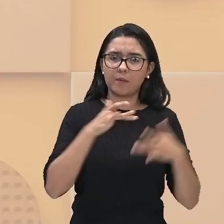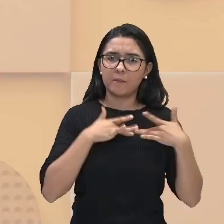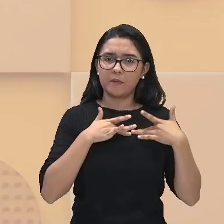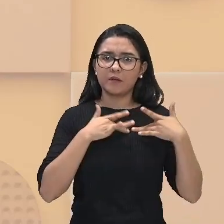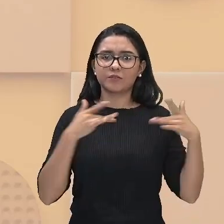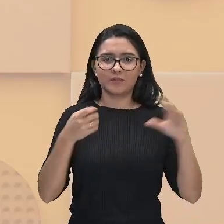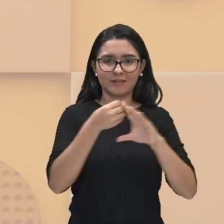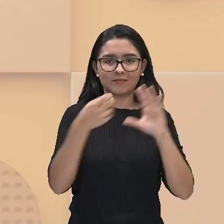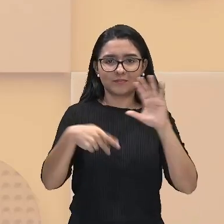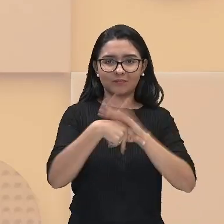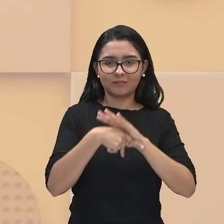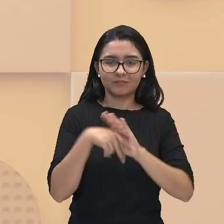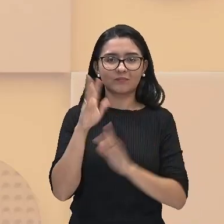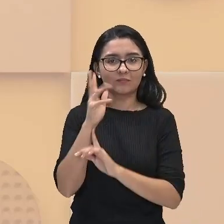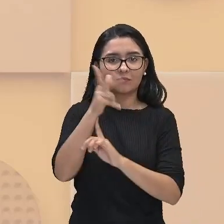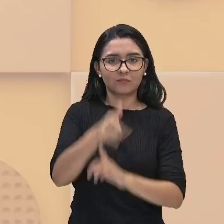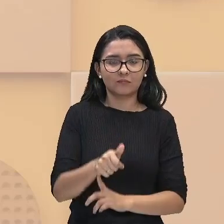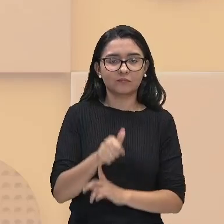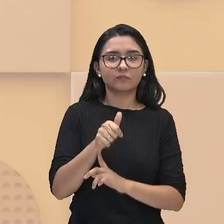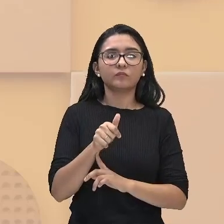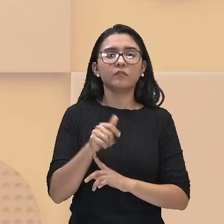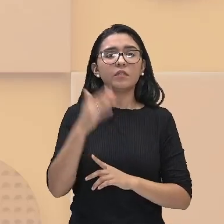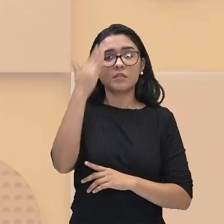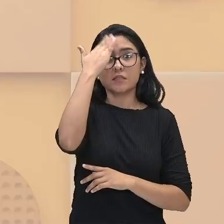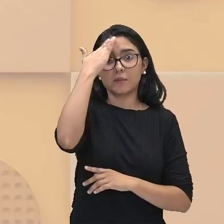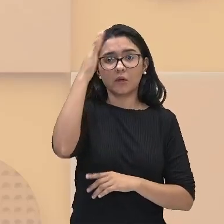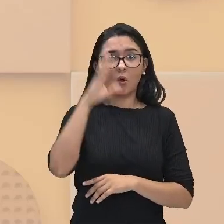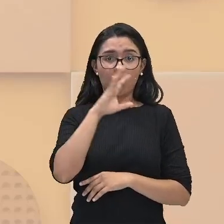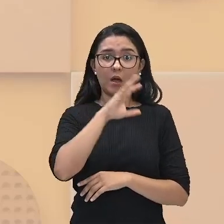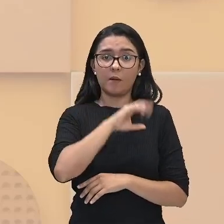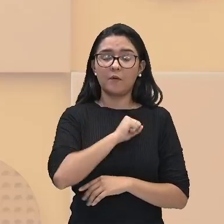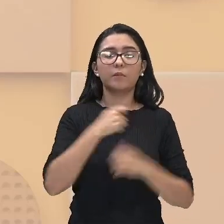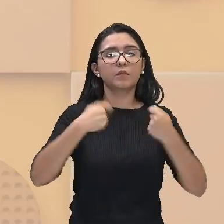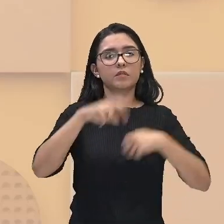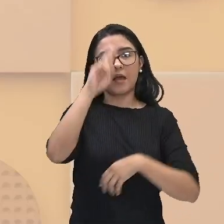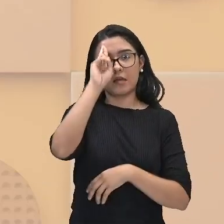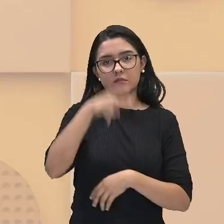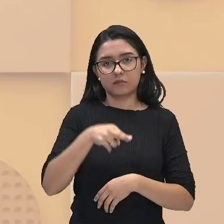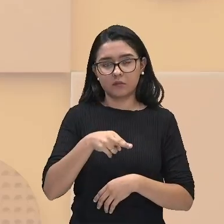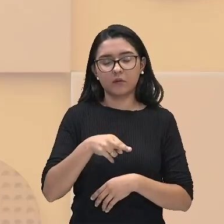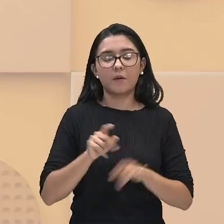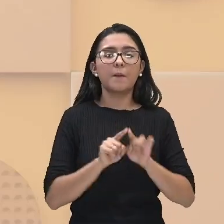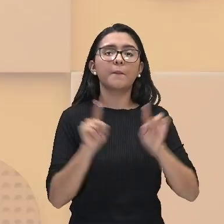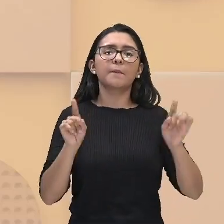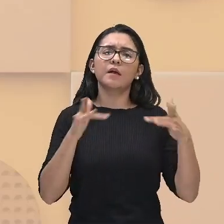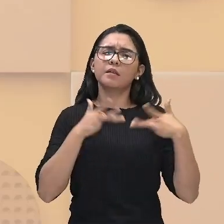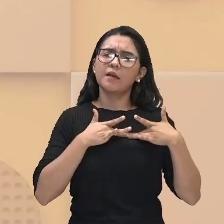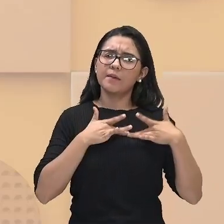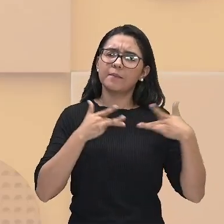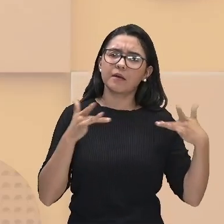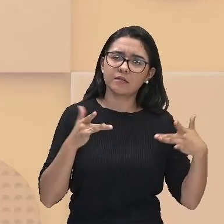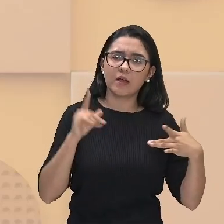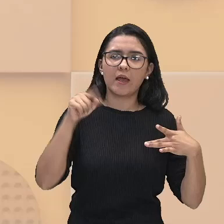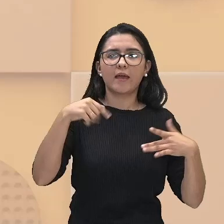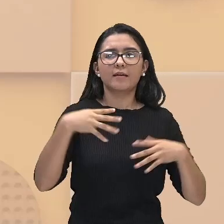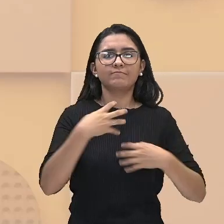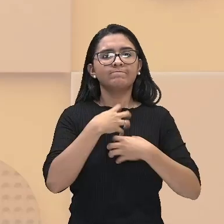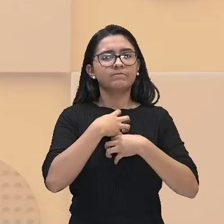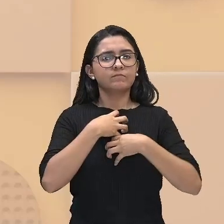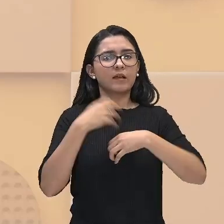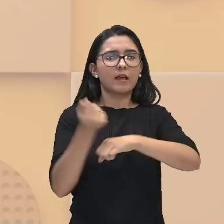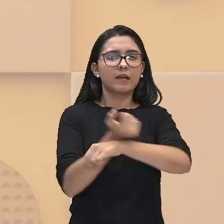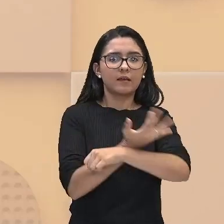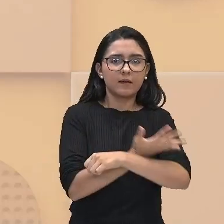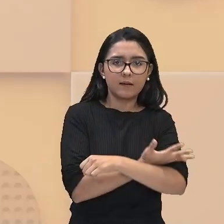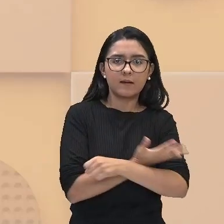né? Sabemos que o amor, ele deve ser racional. Já a paixão, ela é mais ali a questão